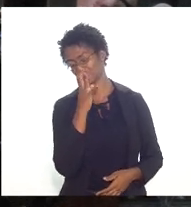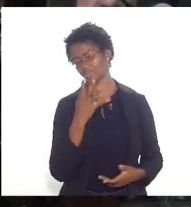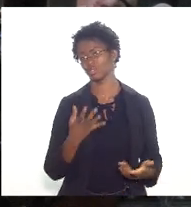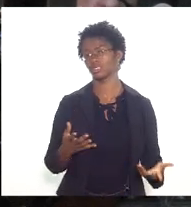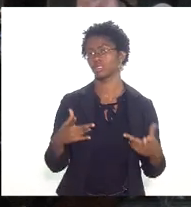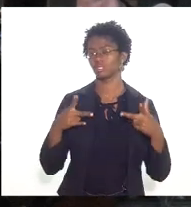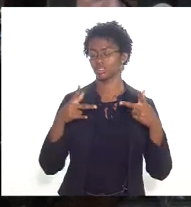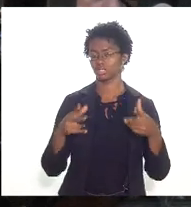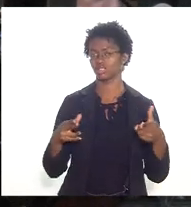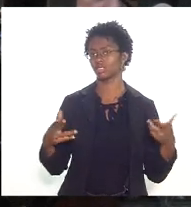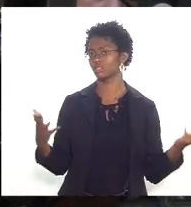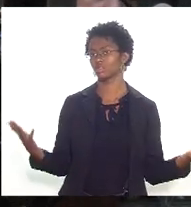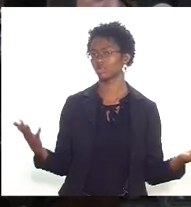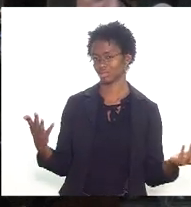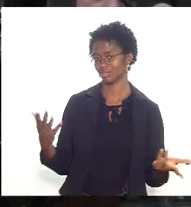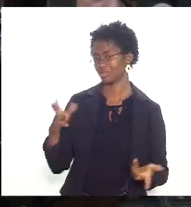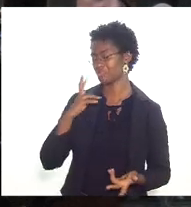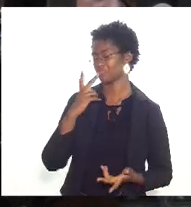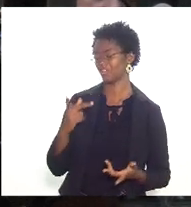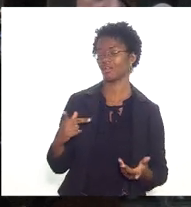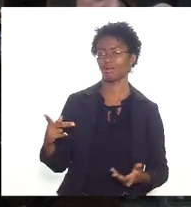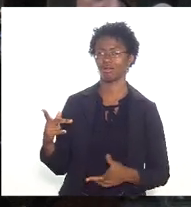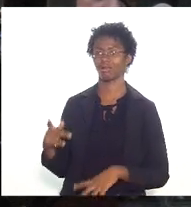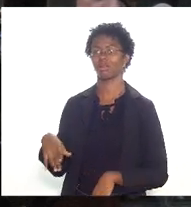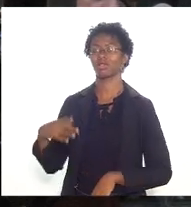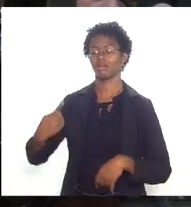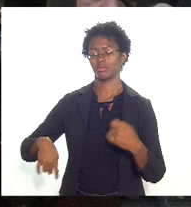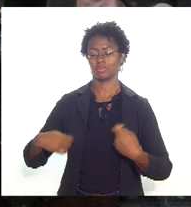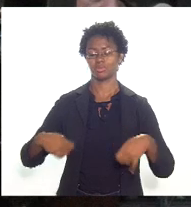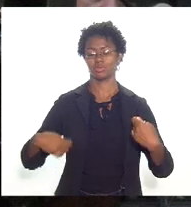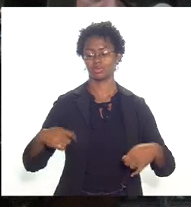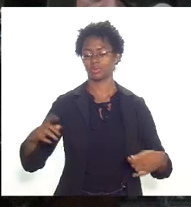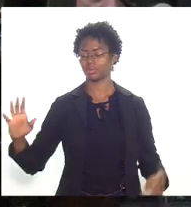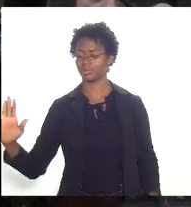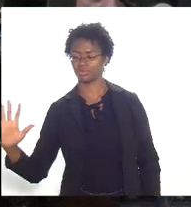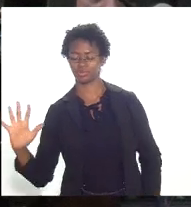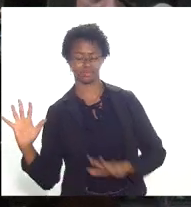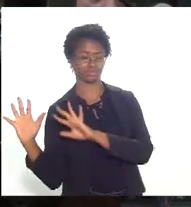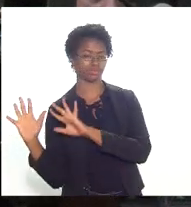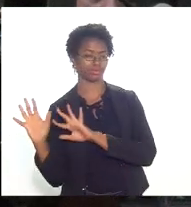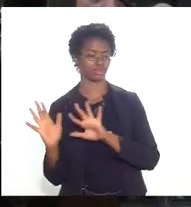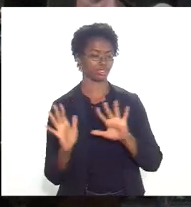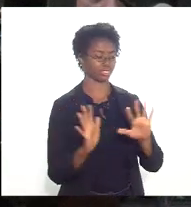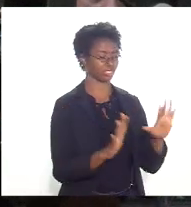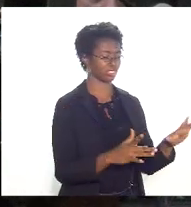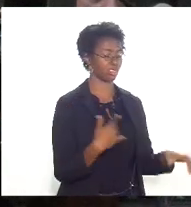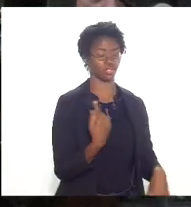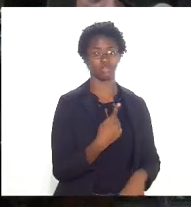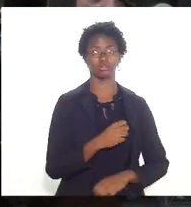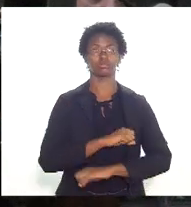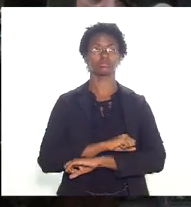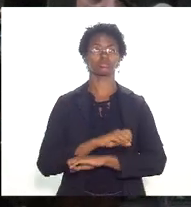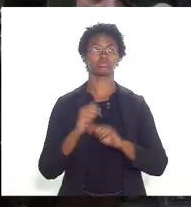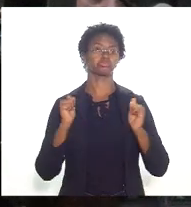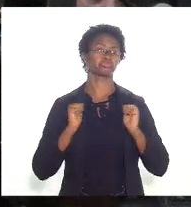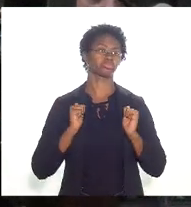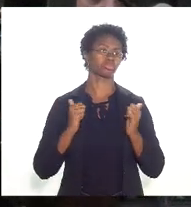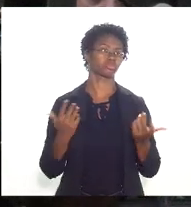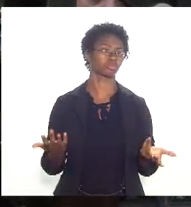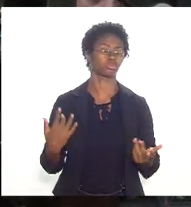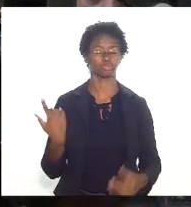É como diz o outro a banda passagem de braços cruzados Assembleia tem Depende do estado do Rio de